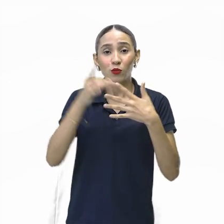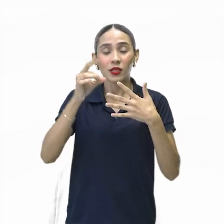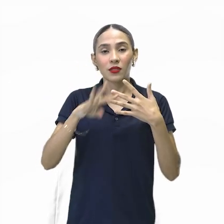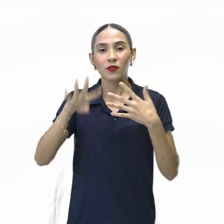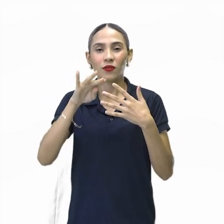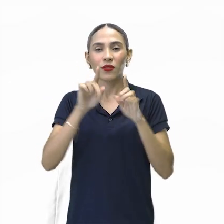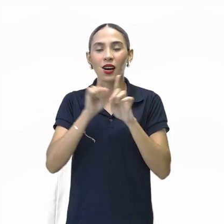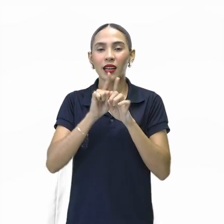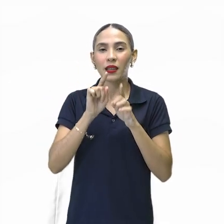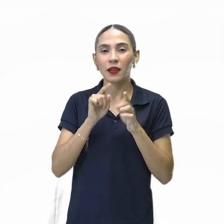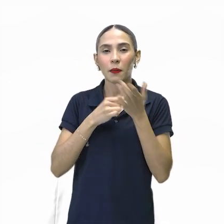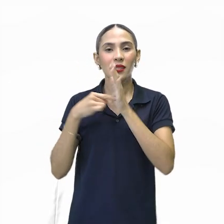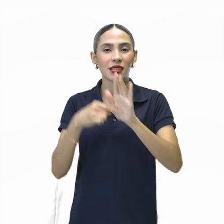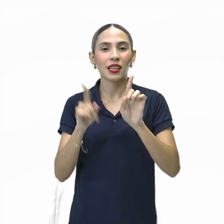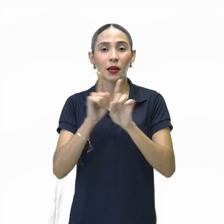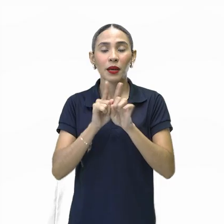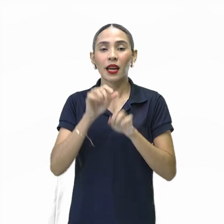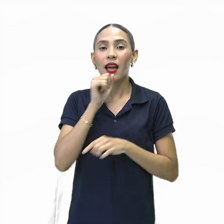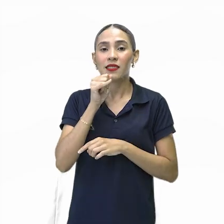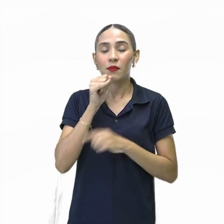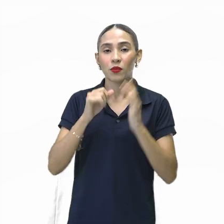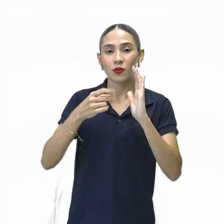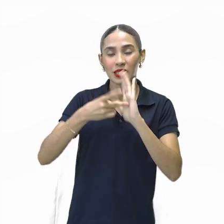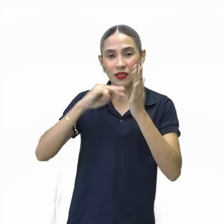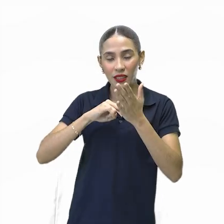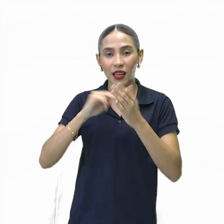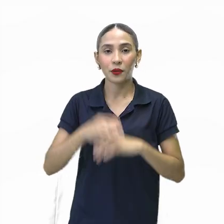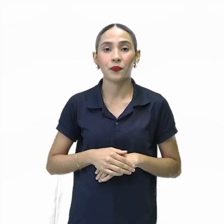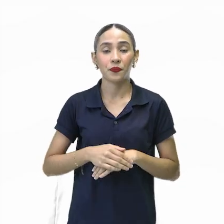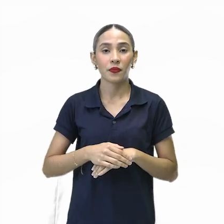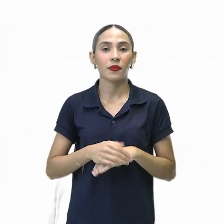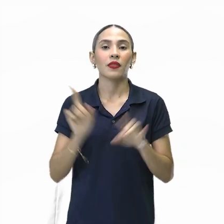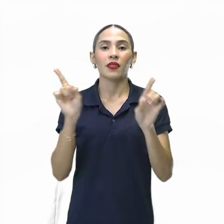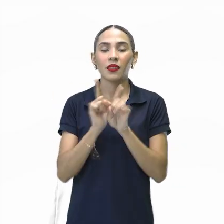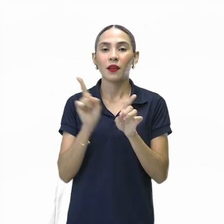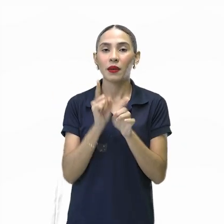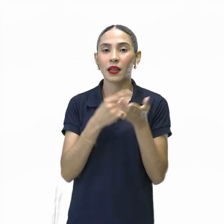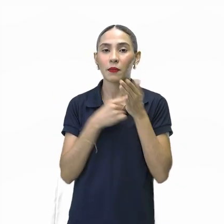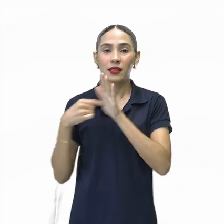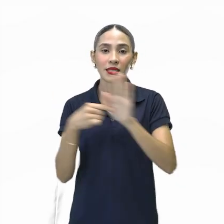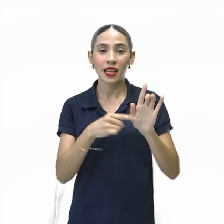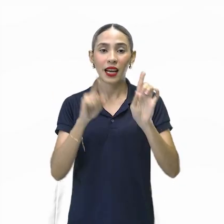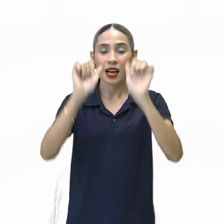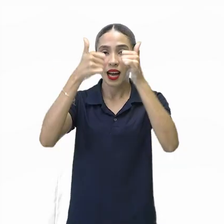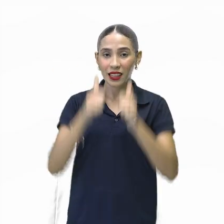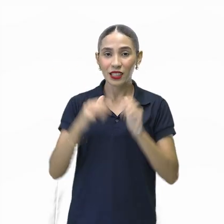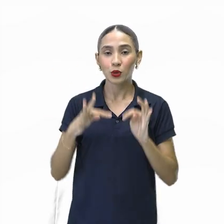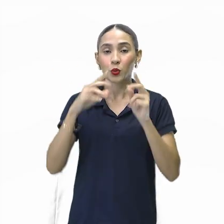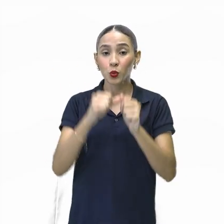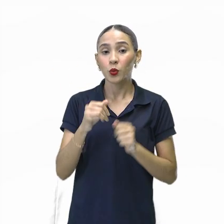que vai nos trazer aqui o que chamamos de significado e nos leva, assim, a trazer a representação das